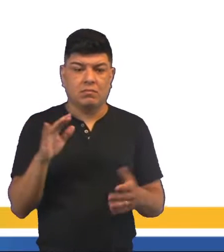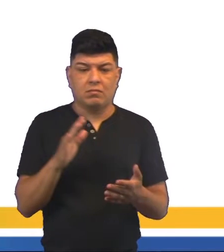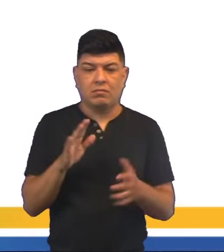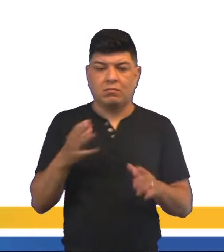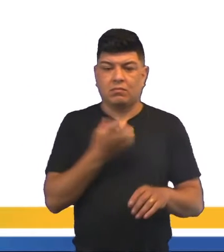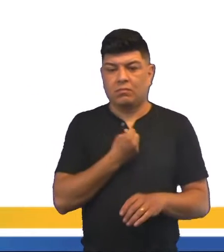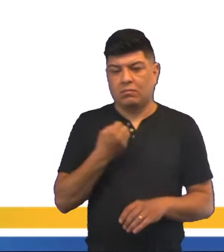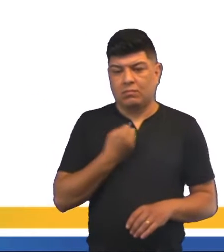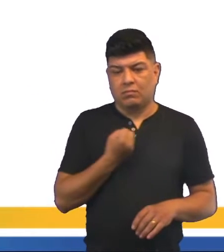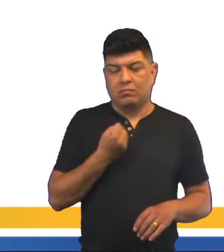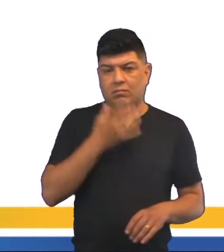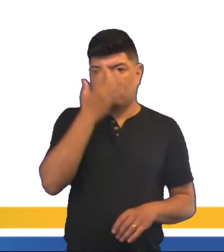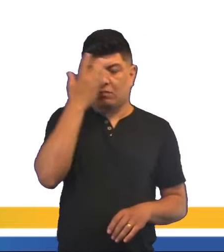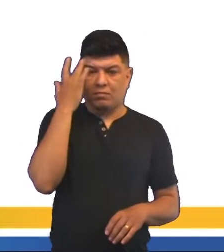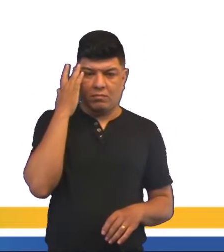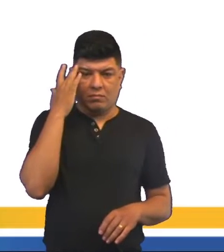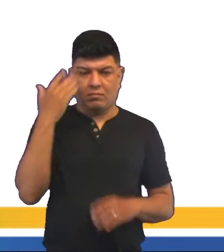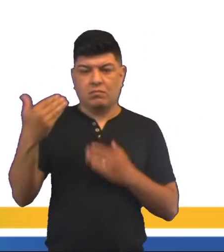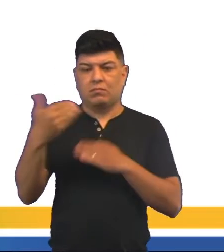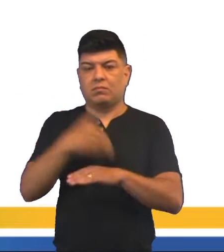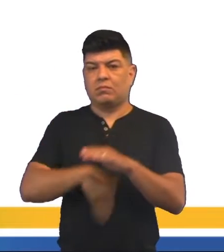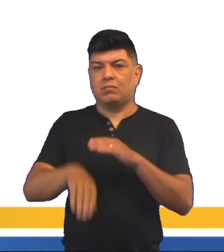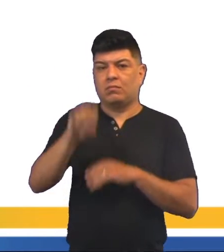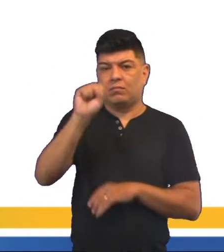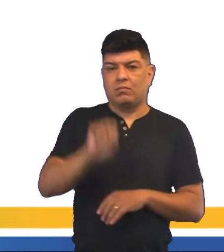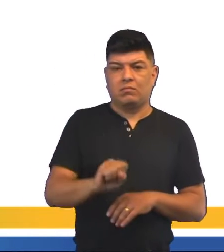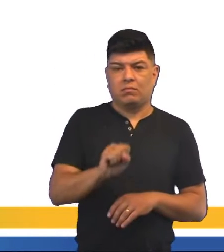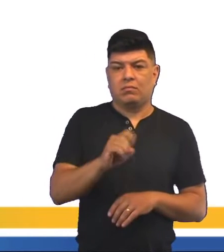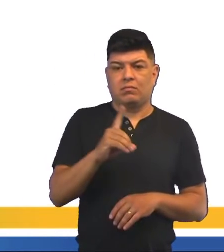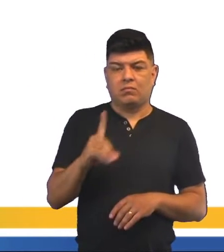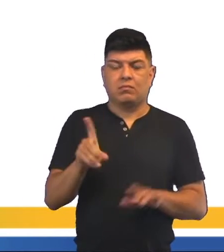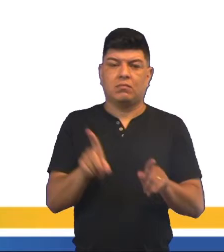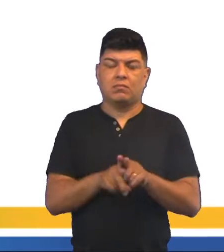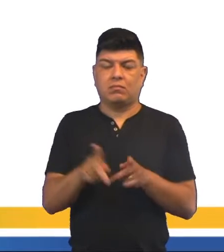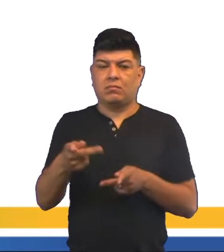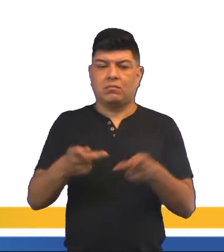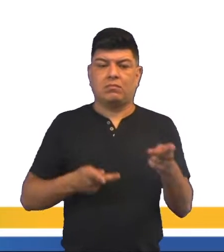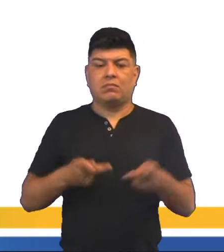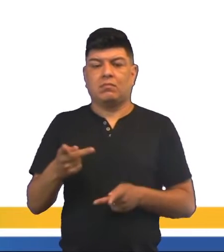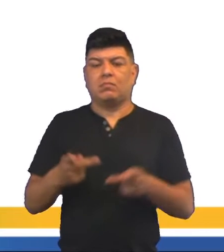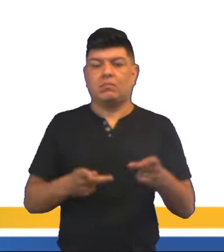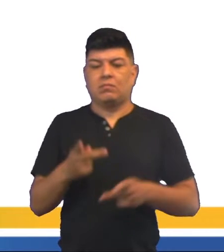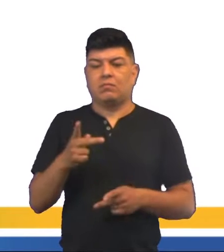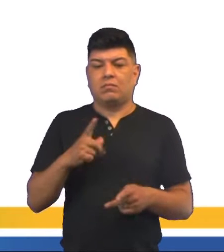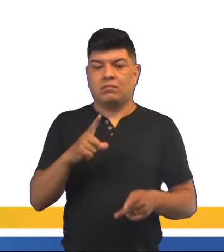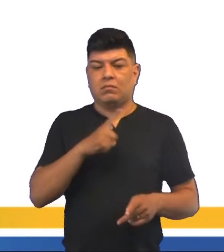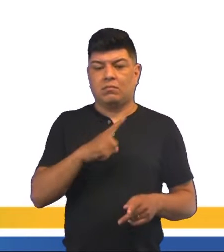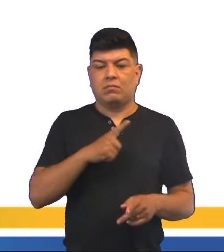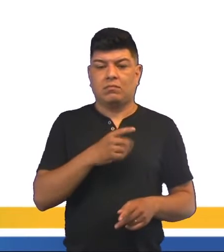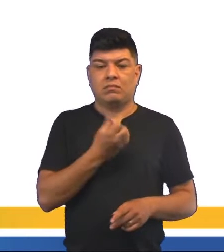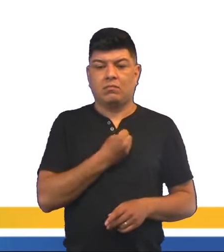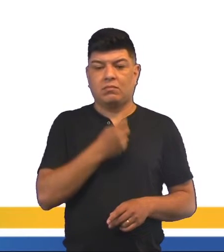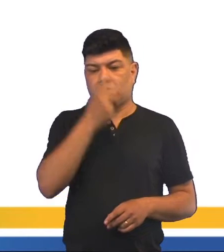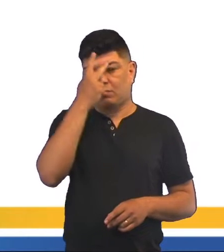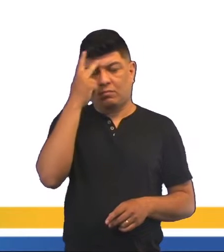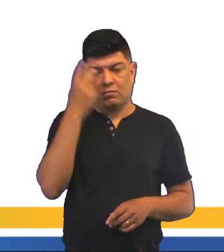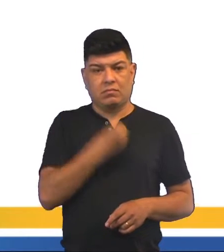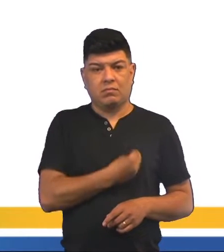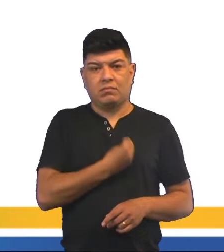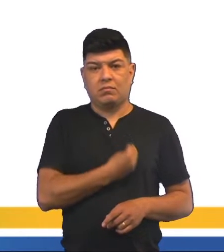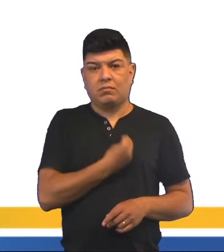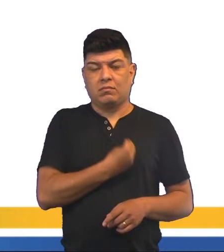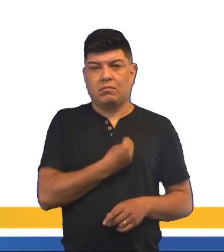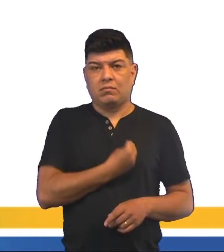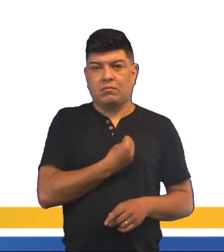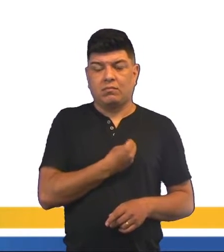do número razoável de pessoas oriundas da região sul e sudeste, né, para os projetos de colonização, houve um grande número de pessoas residentes, né, em